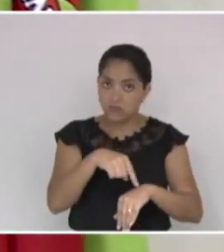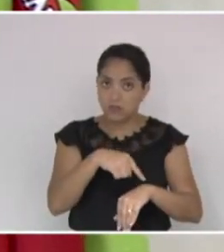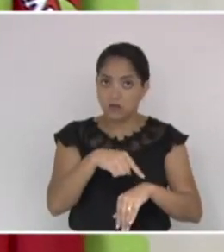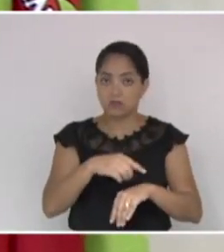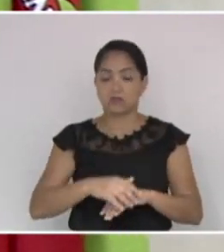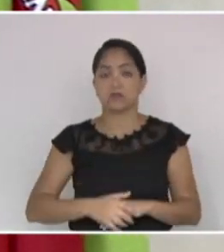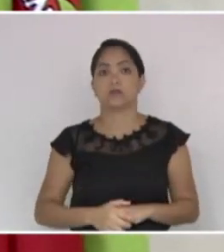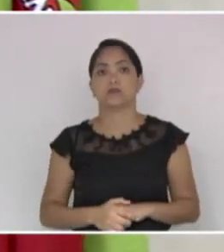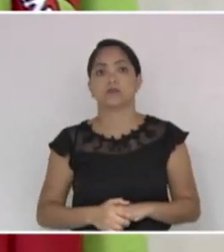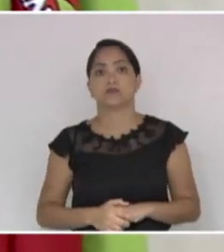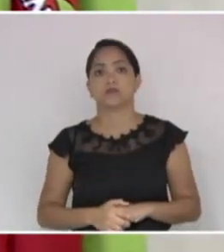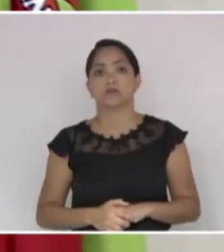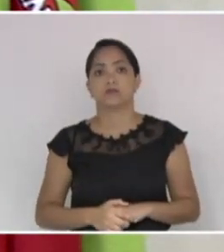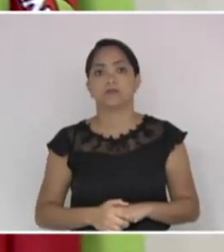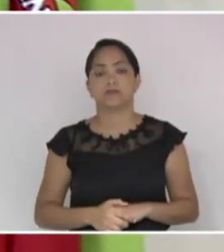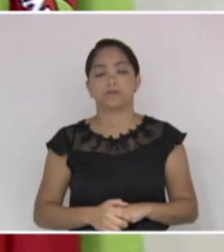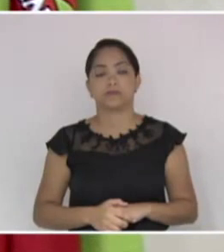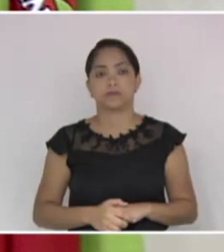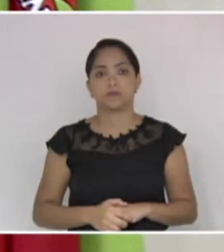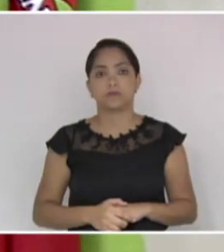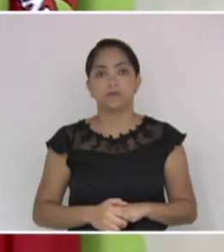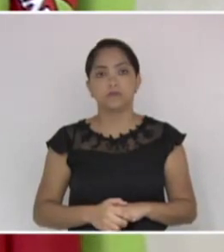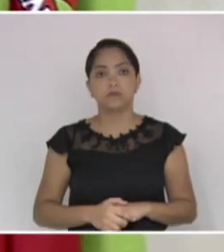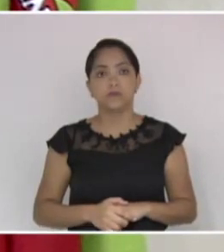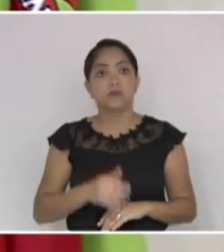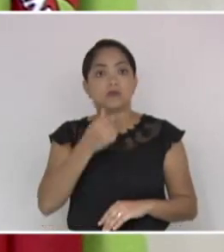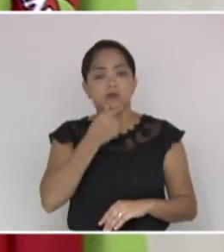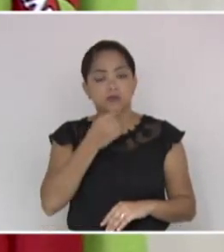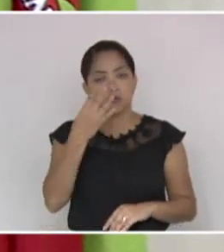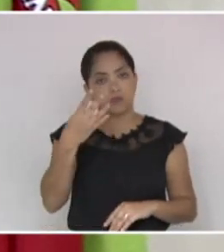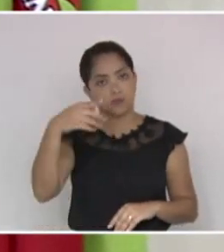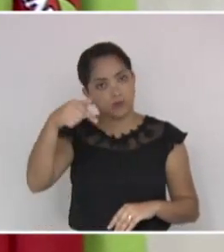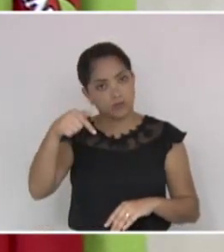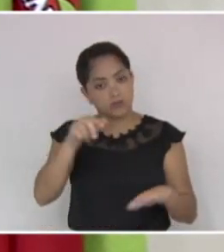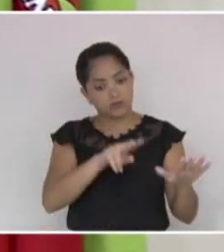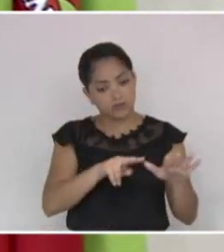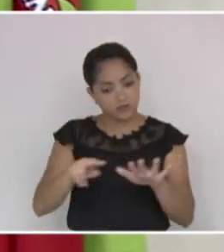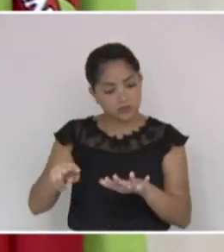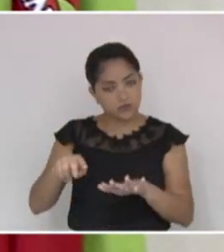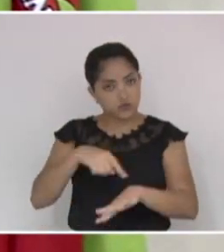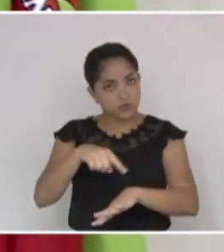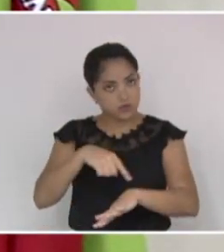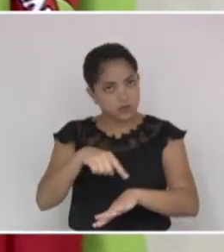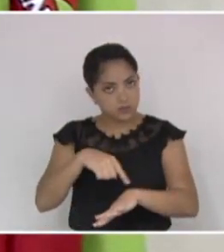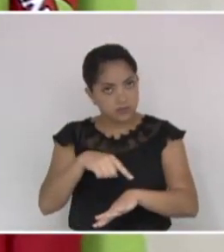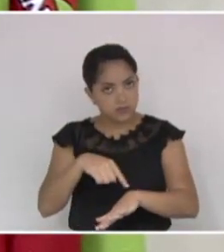47 das praticadas pelos homens. Portanto,